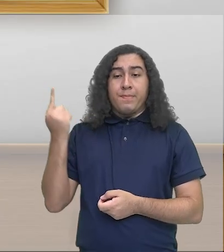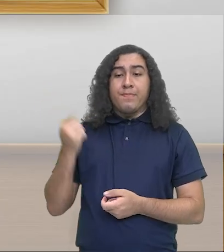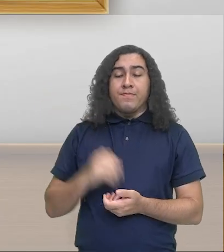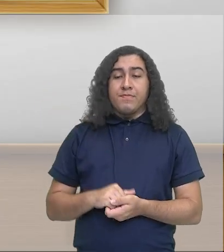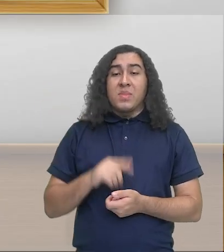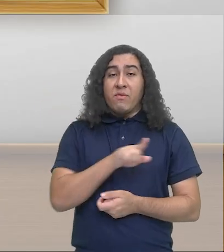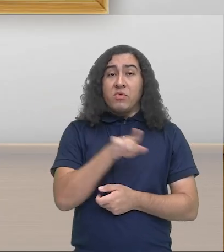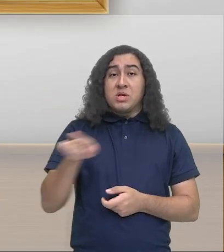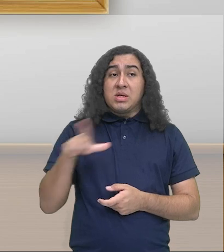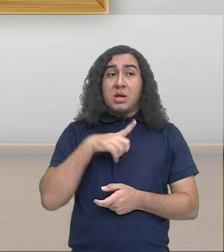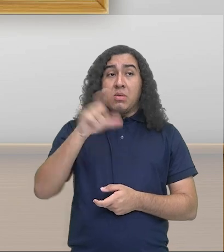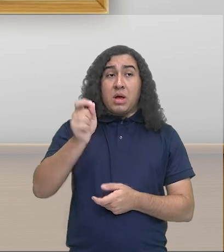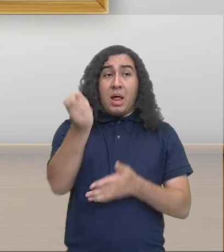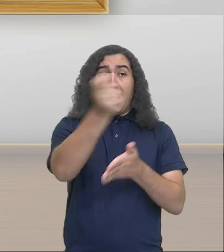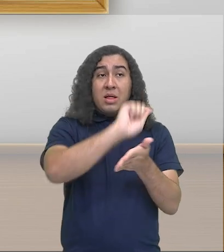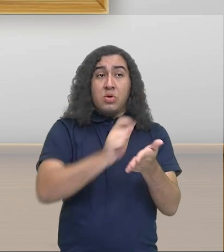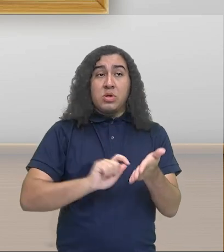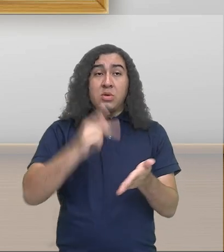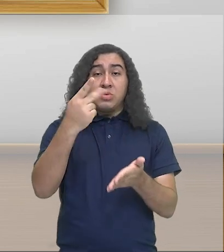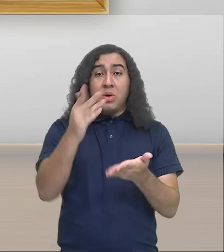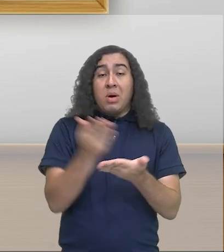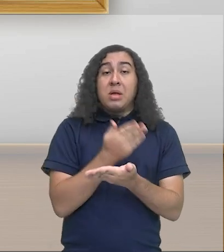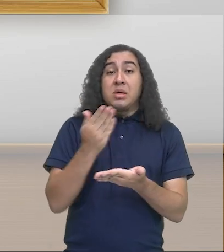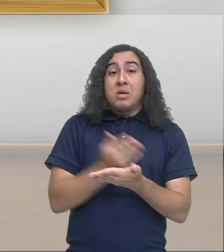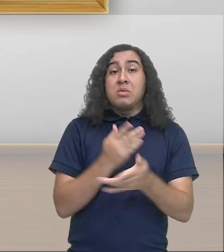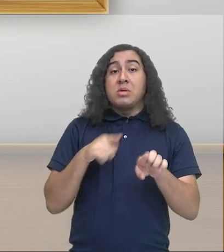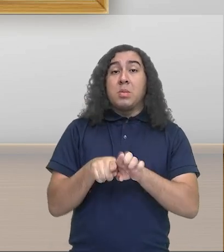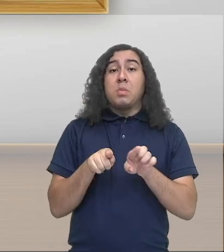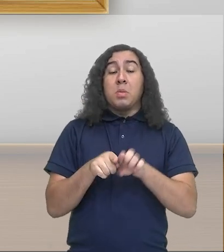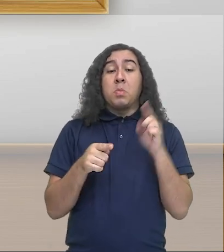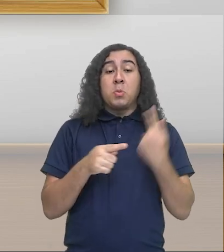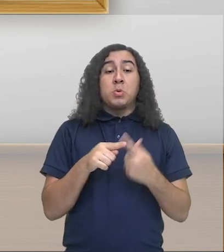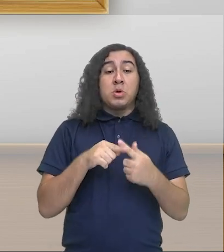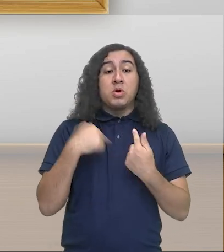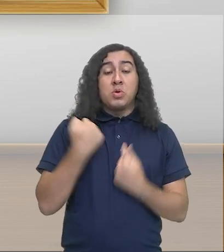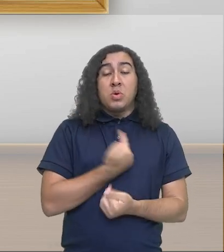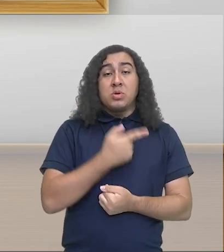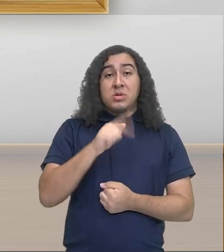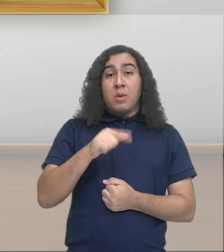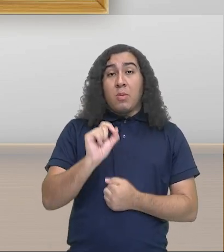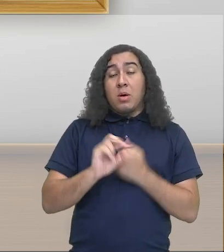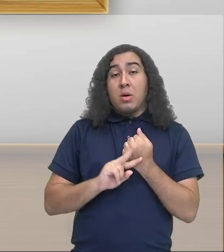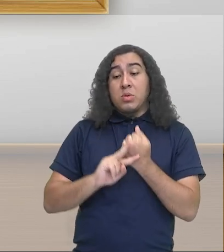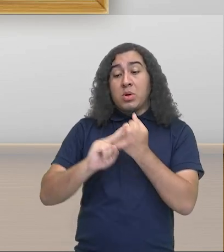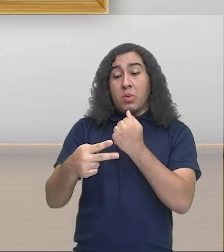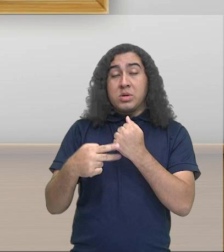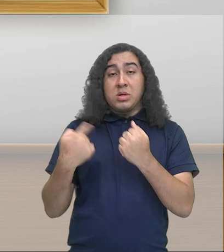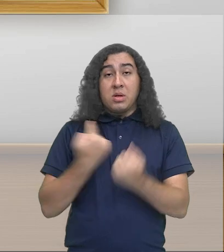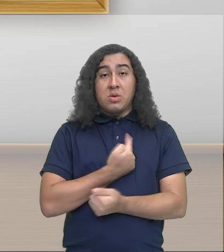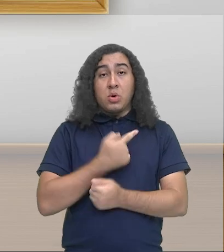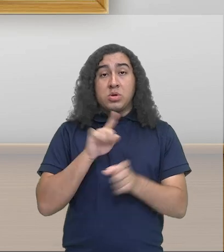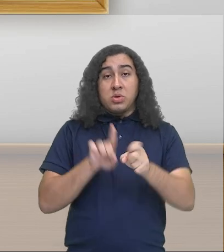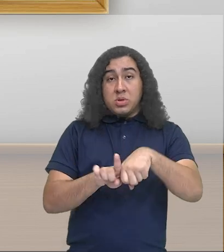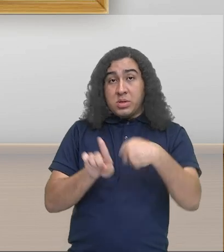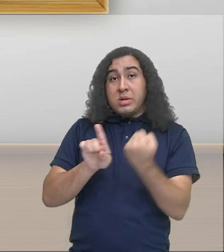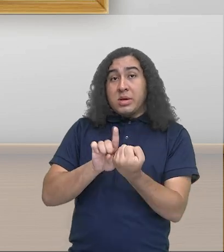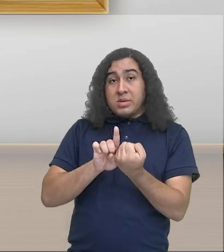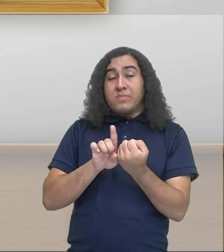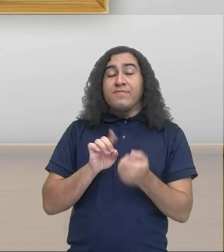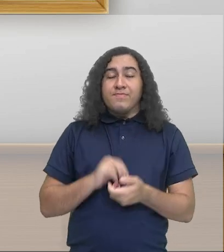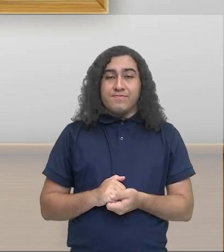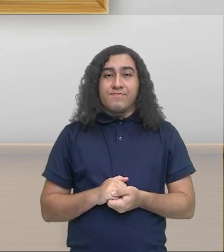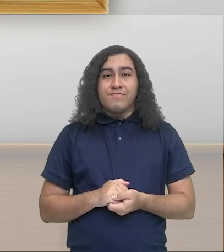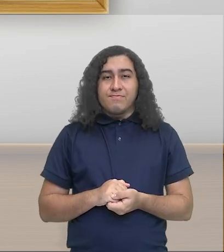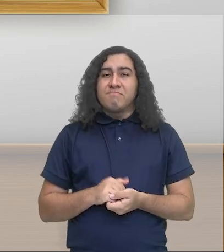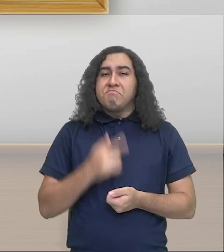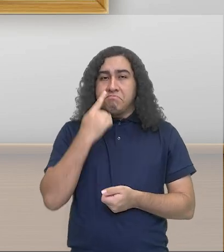devem até anotar aí no seu caderninho que nós somos um reflexo da nossa sociedade. Olha